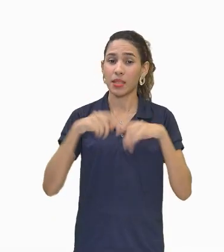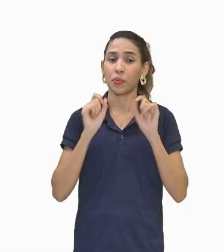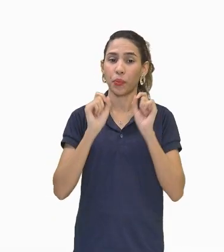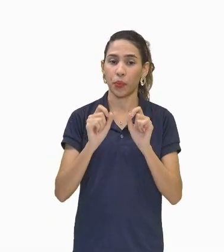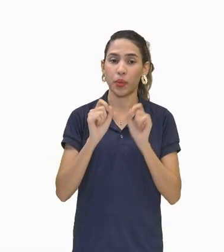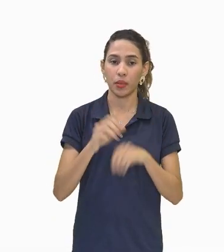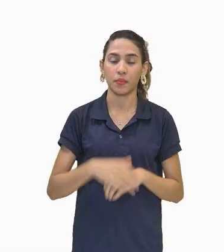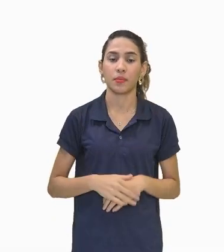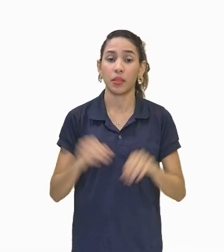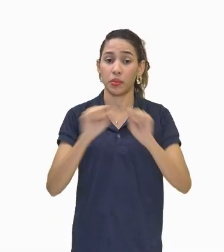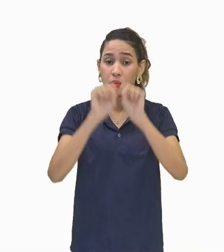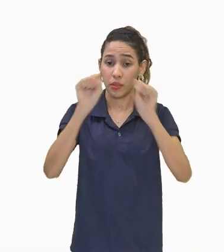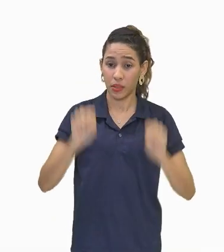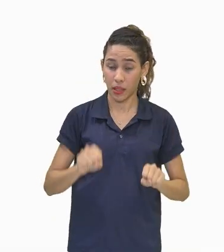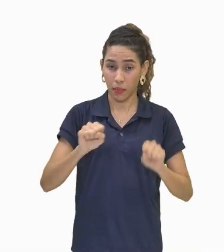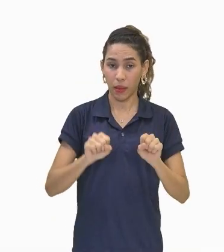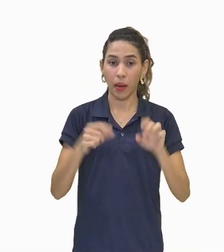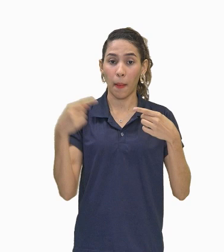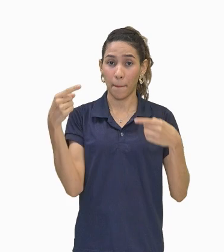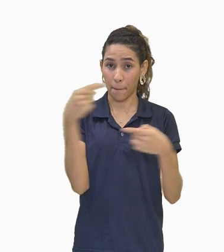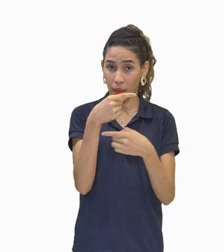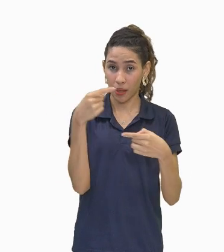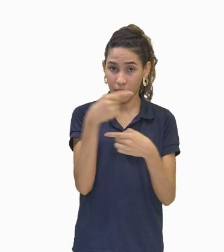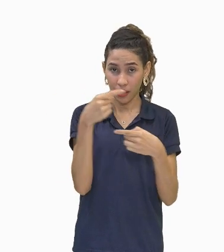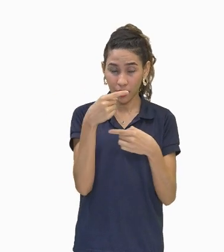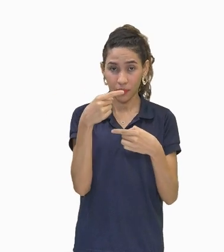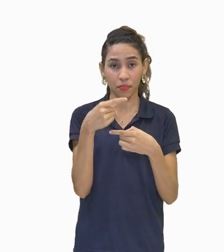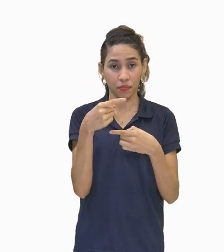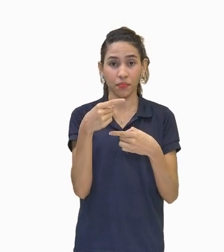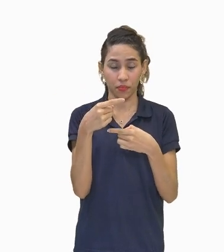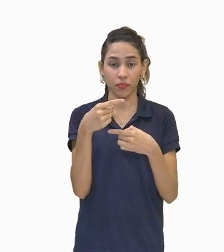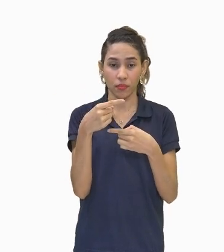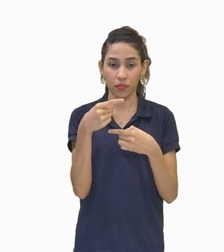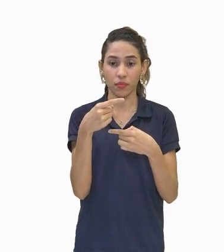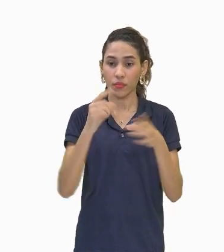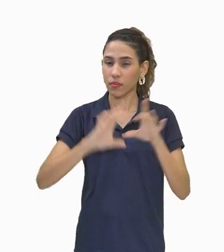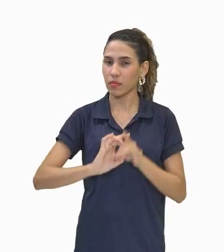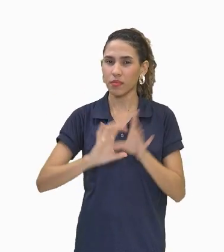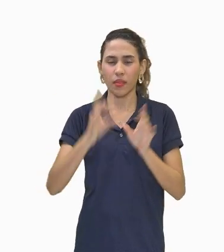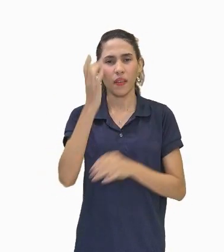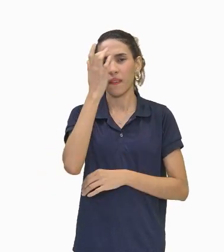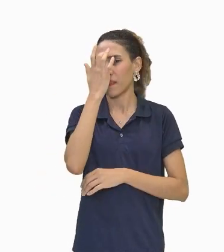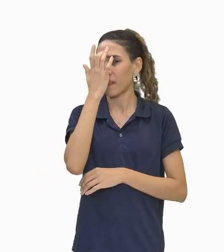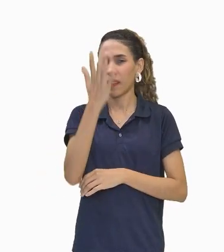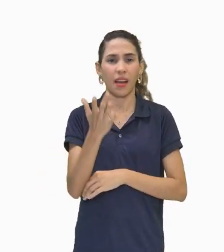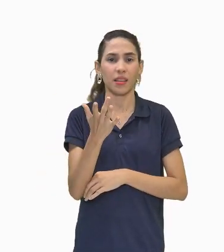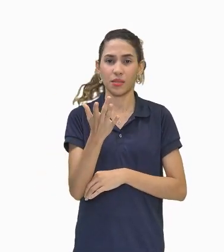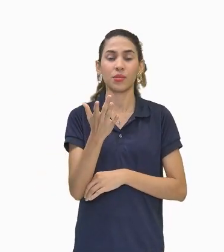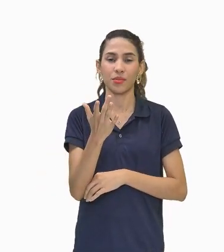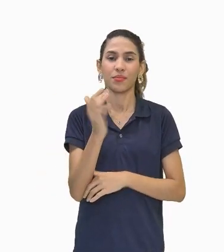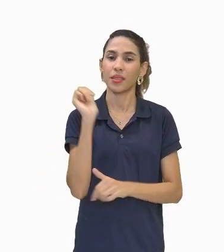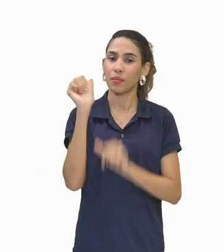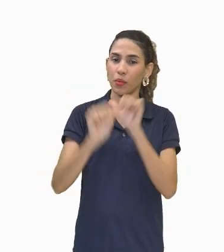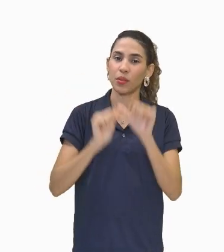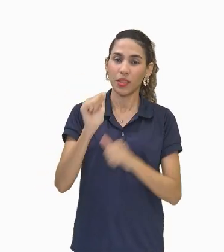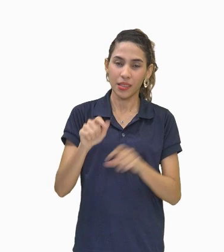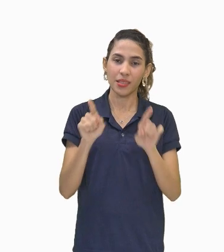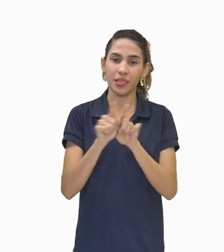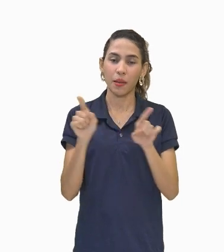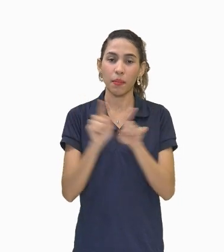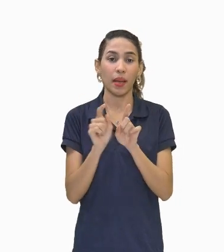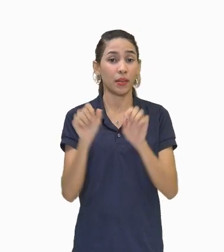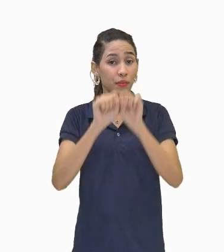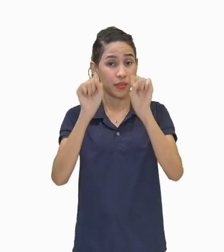fácil expansão e modificação do circuito, e o que é ideal para os sistemas que podem precisar